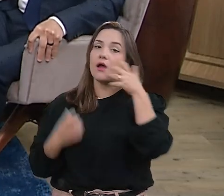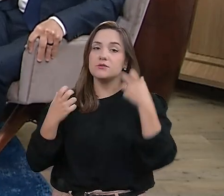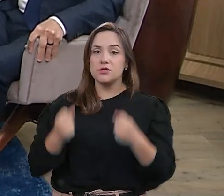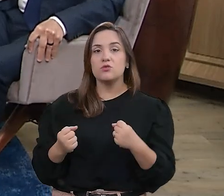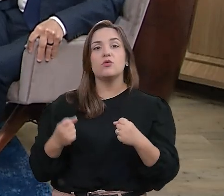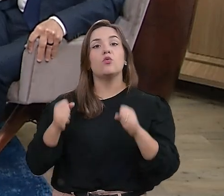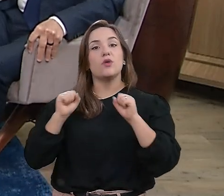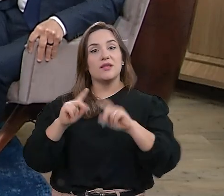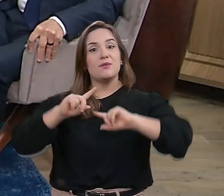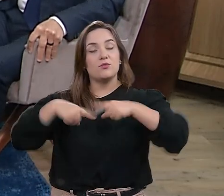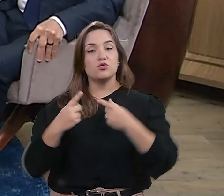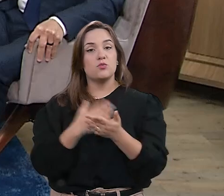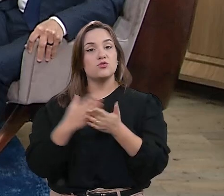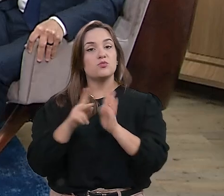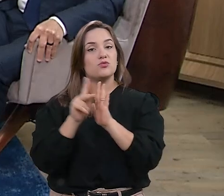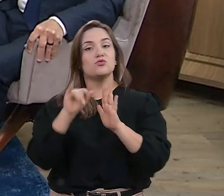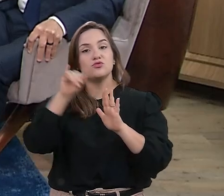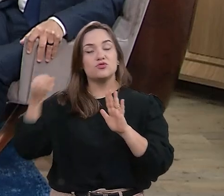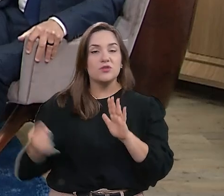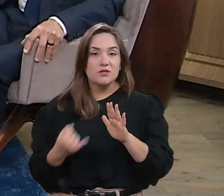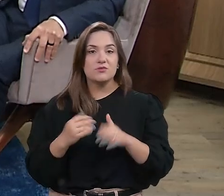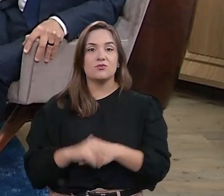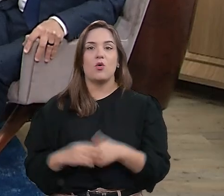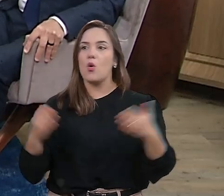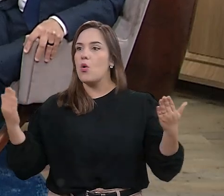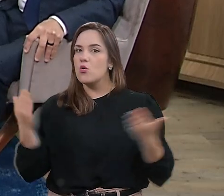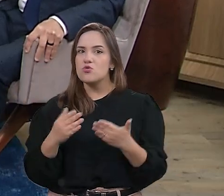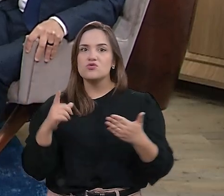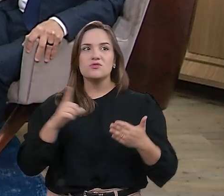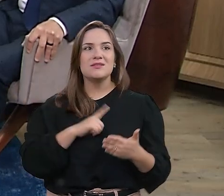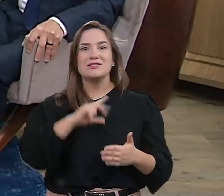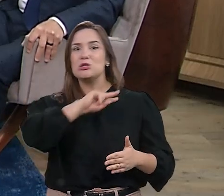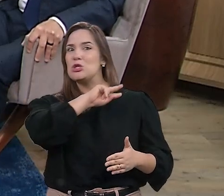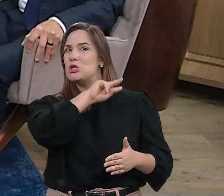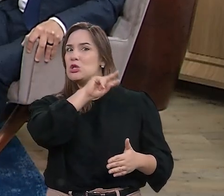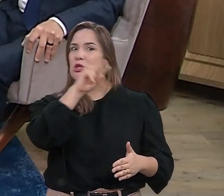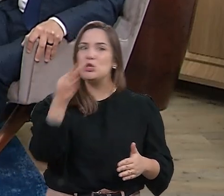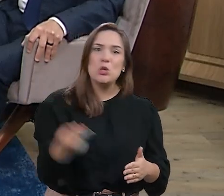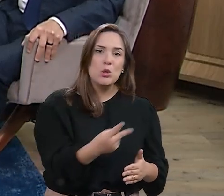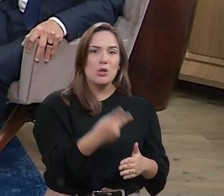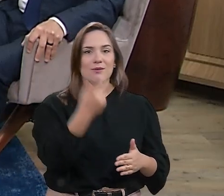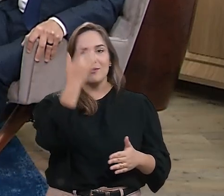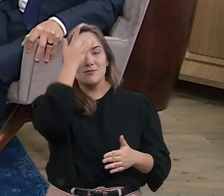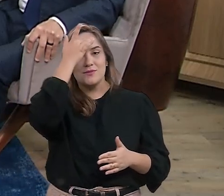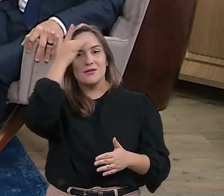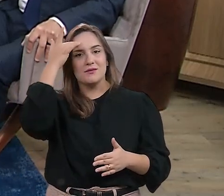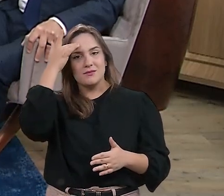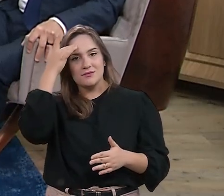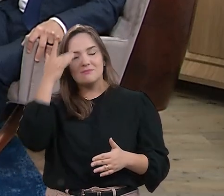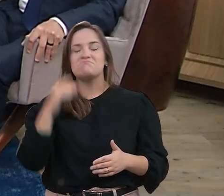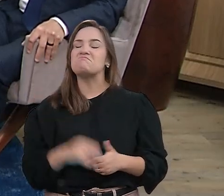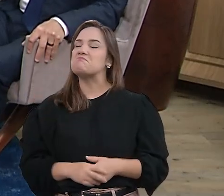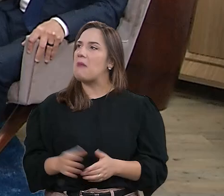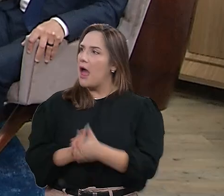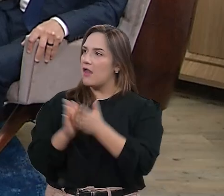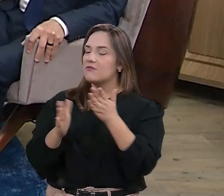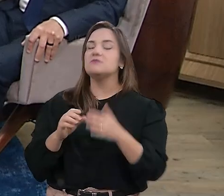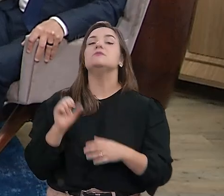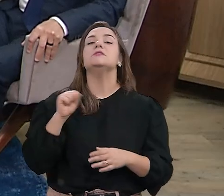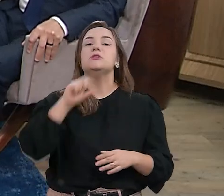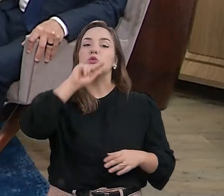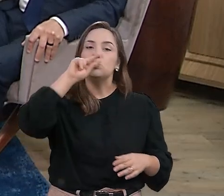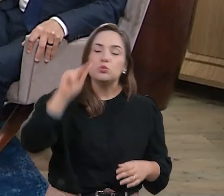nosso, né, atendendo já hoje 2.000 pessoas. Nossa, em todo o Mato Grosso do